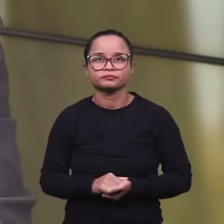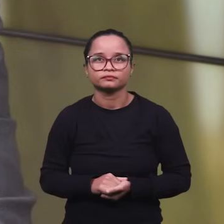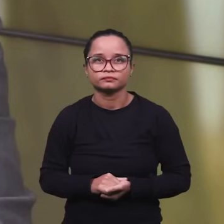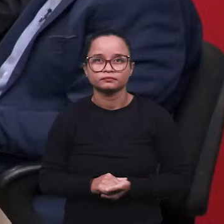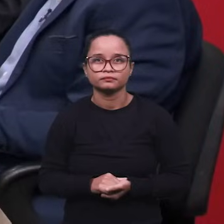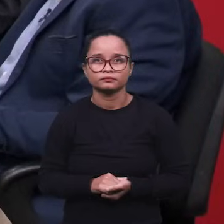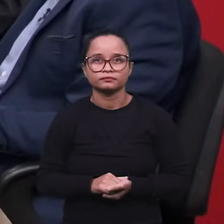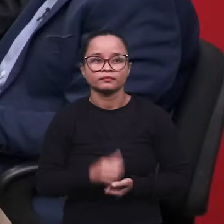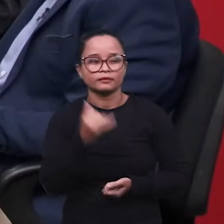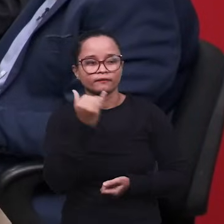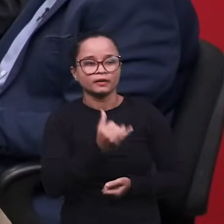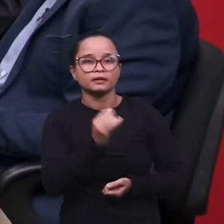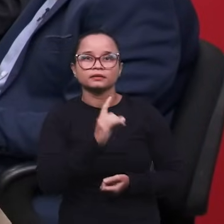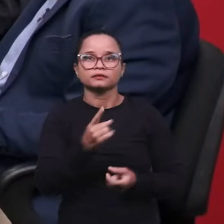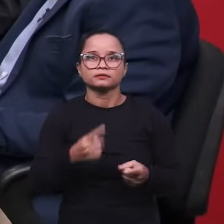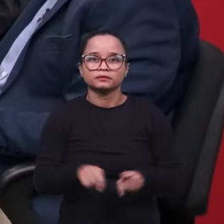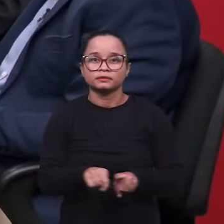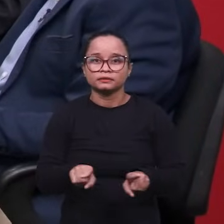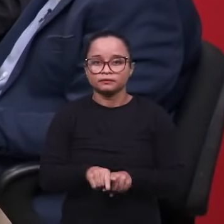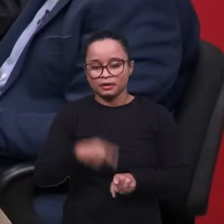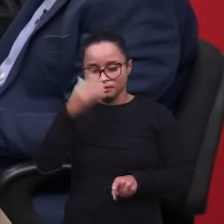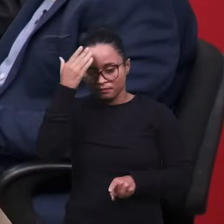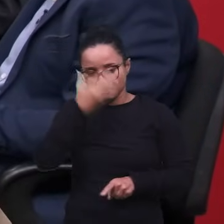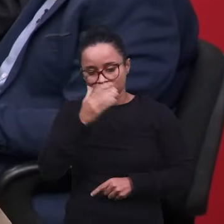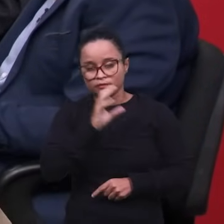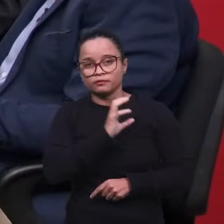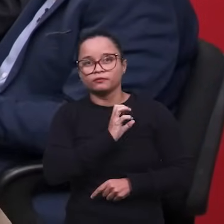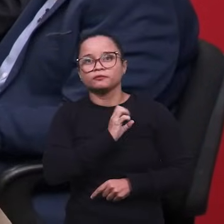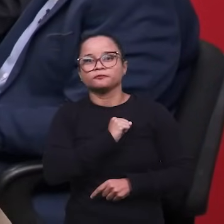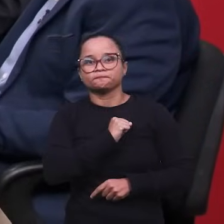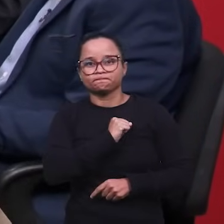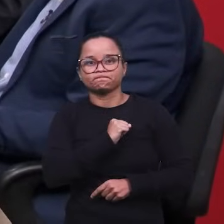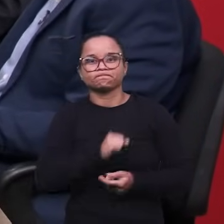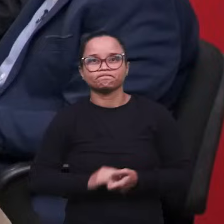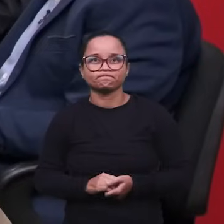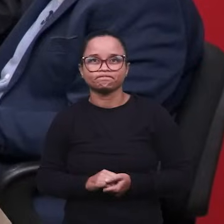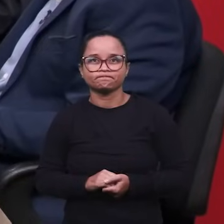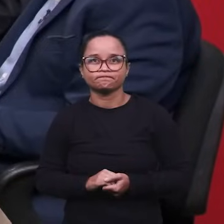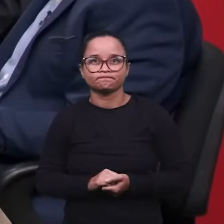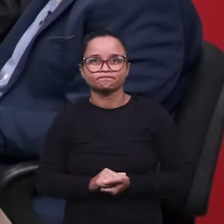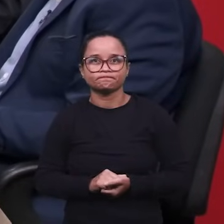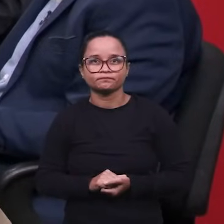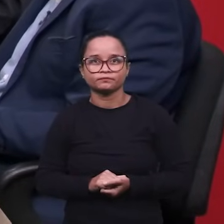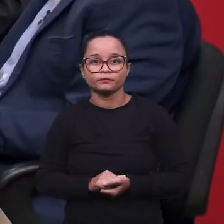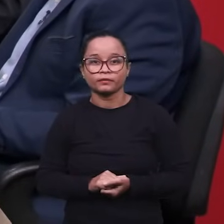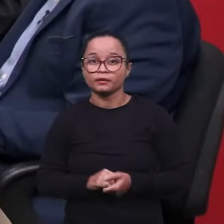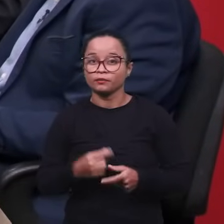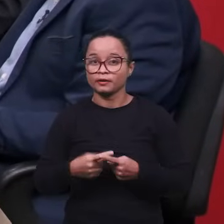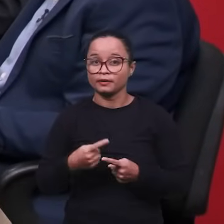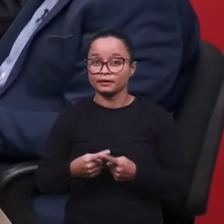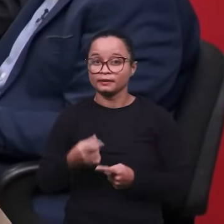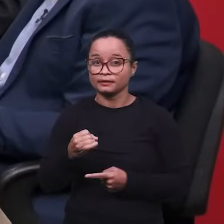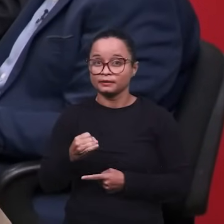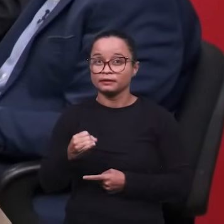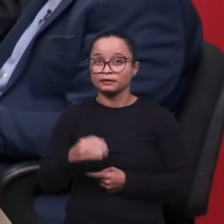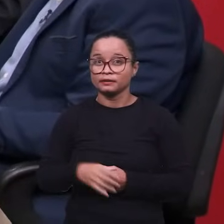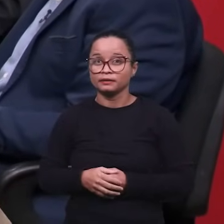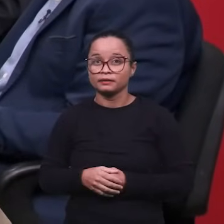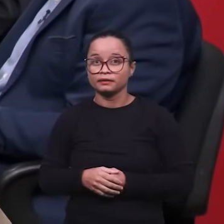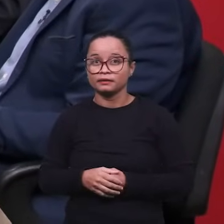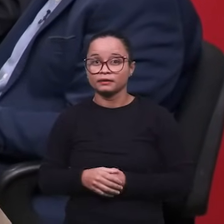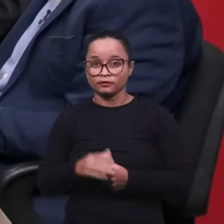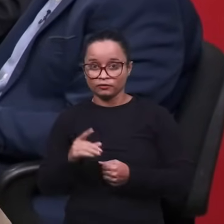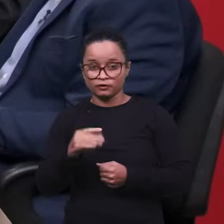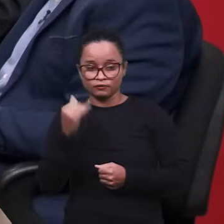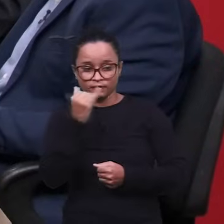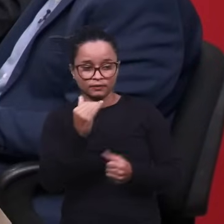né? Dizer não também é prova de amor, né? Com certeza. Exatamente. A Bíblia fala isso, né? Aliás, Exatamente. se Davi tivesse